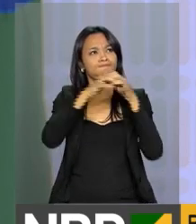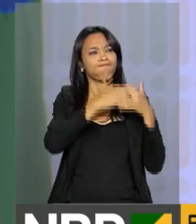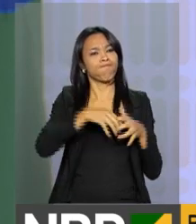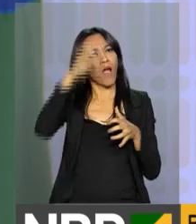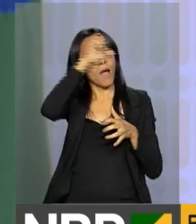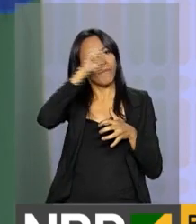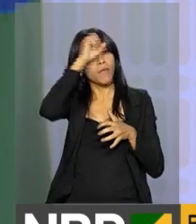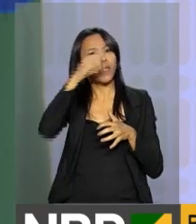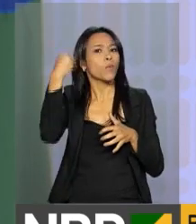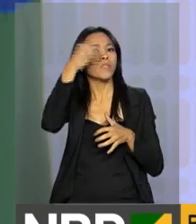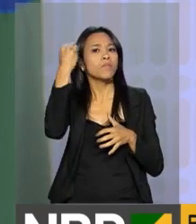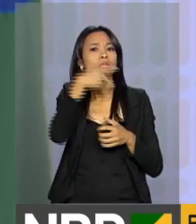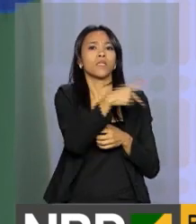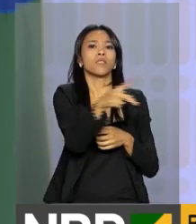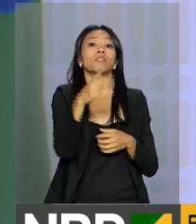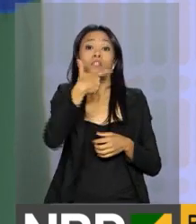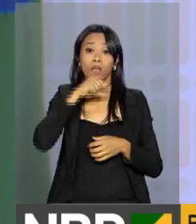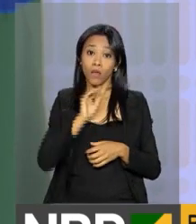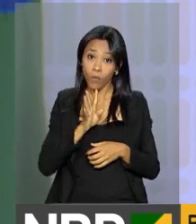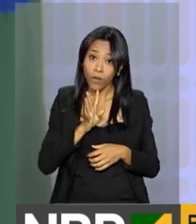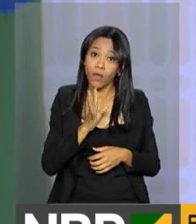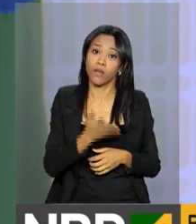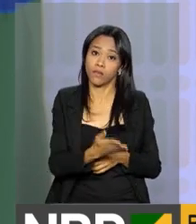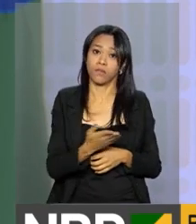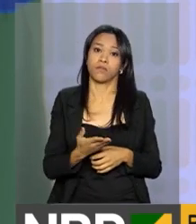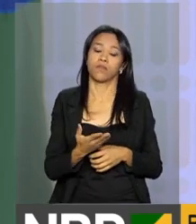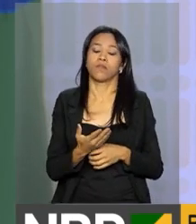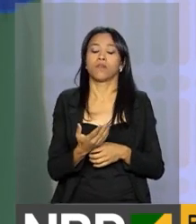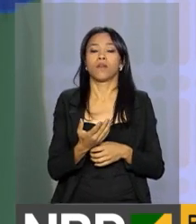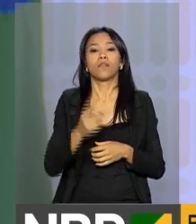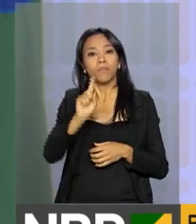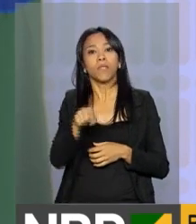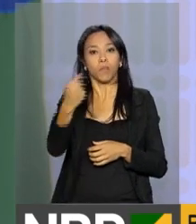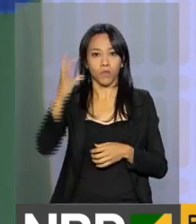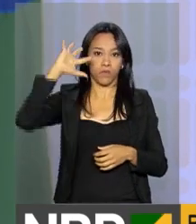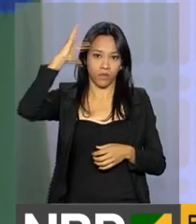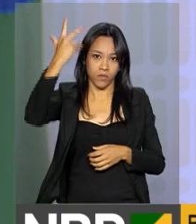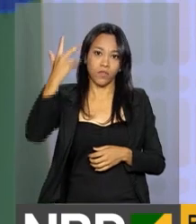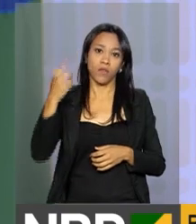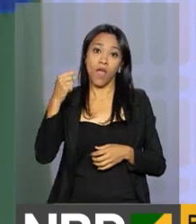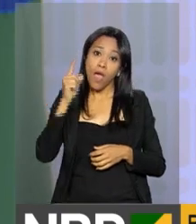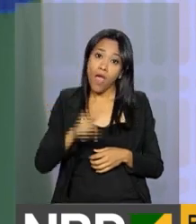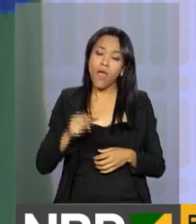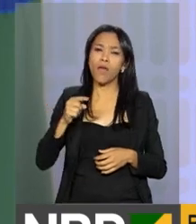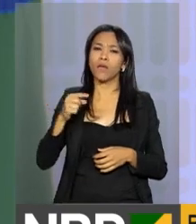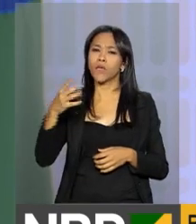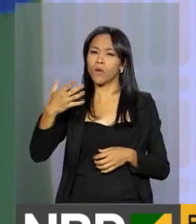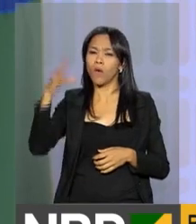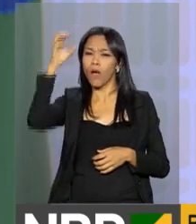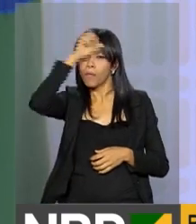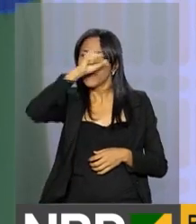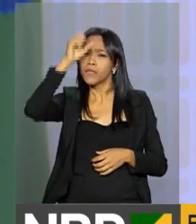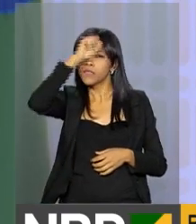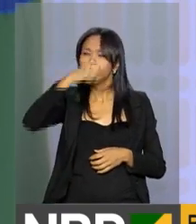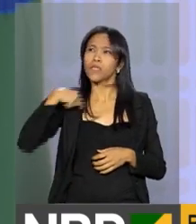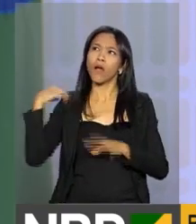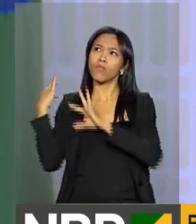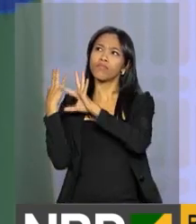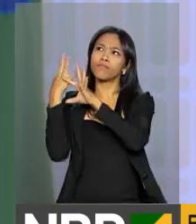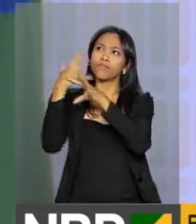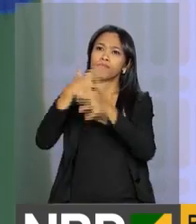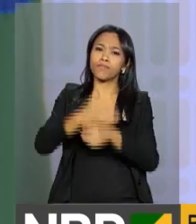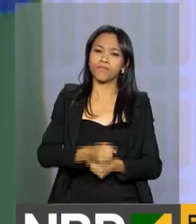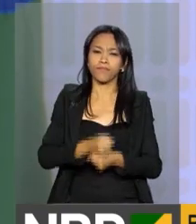com a experiência de quem conhece. É uma lição que nós assimilamos em meus longo